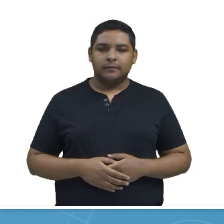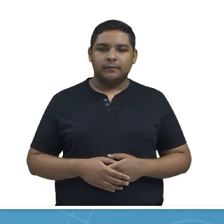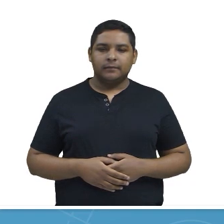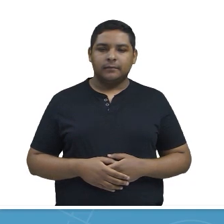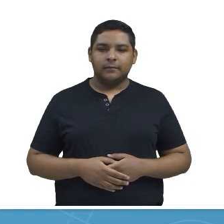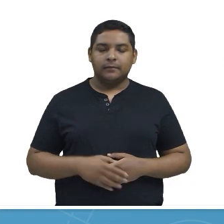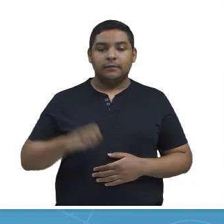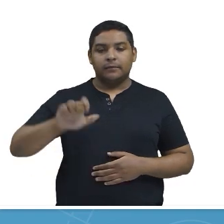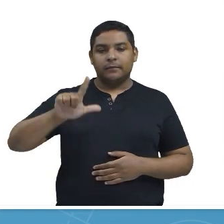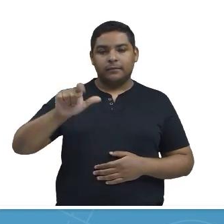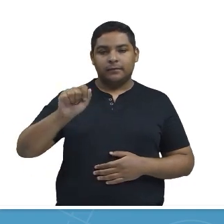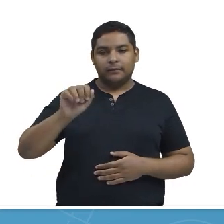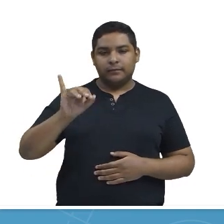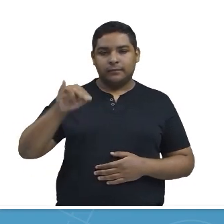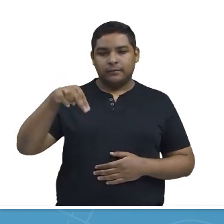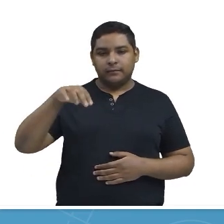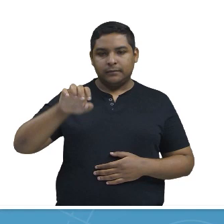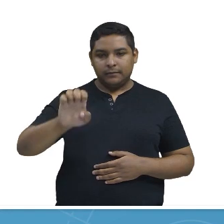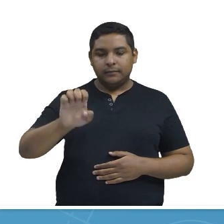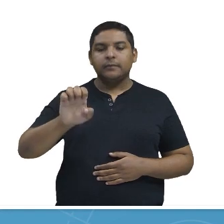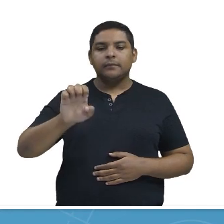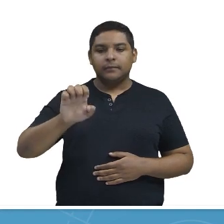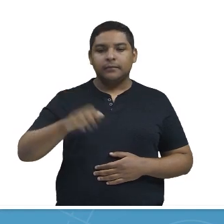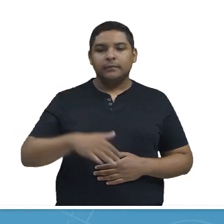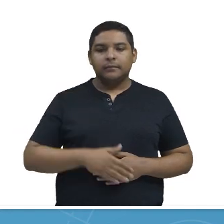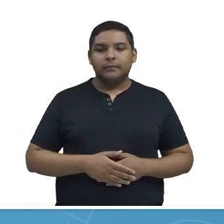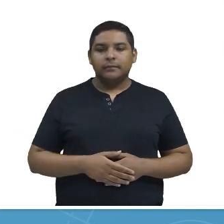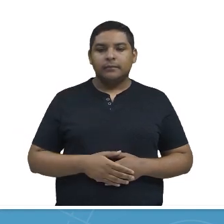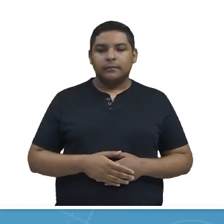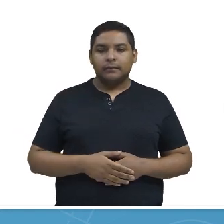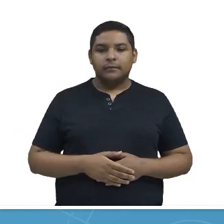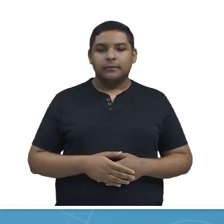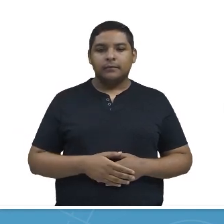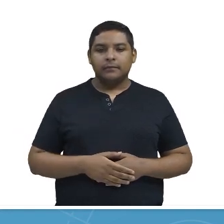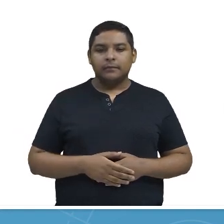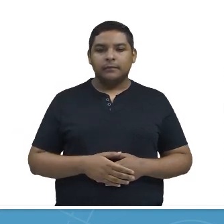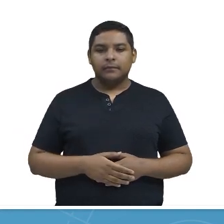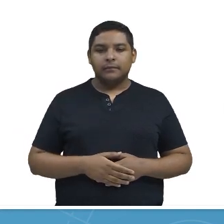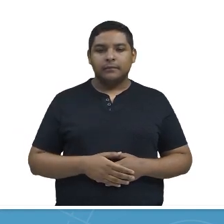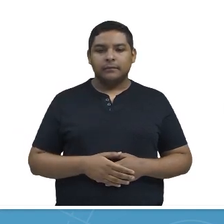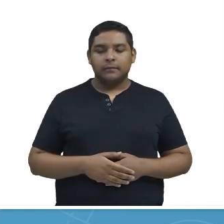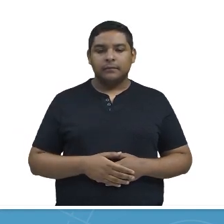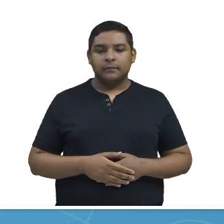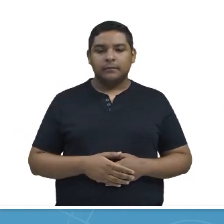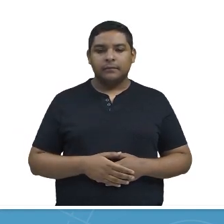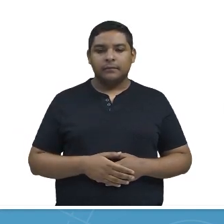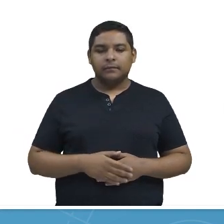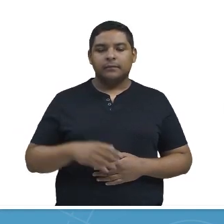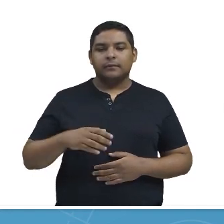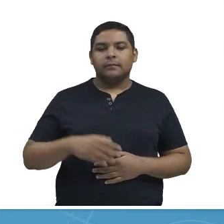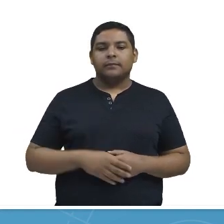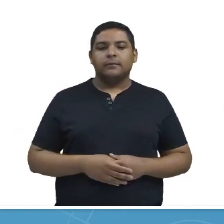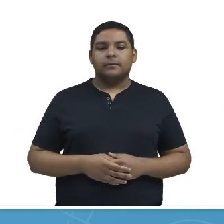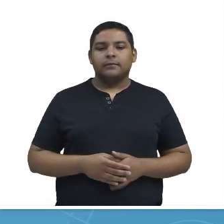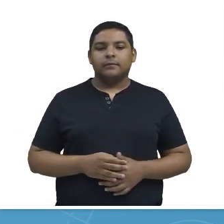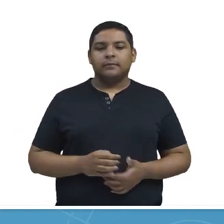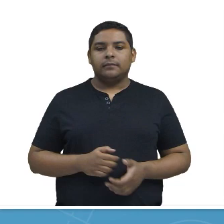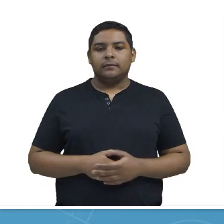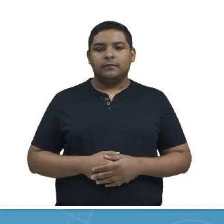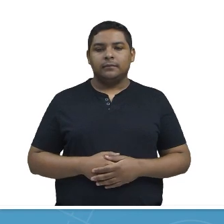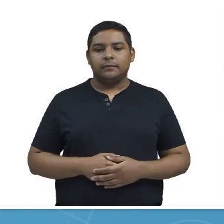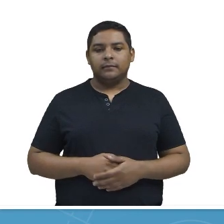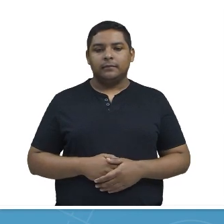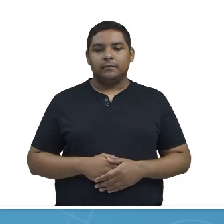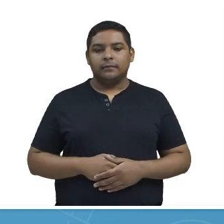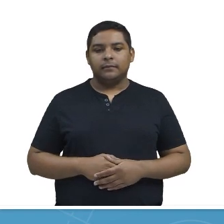Bom, a Elaine, não é? Nós temos number 1 A, number 2 C. Thank you, Elaine. Vamos lá, o que mais está